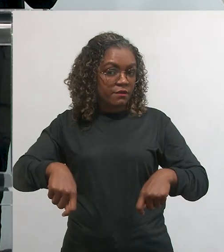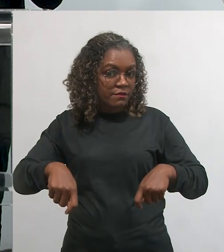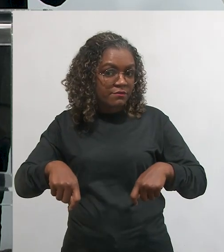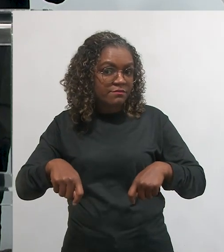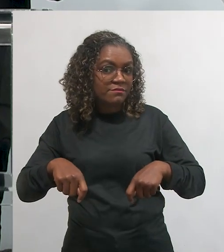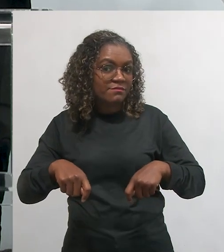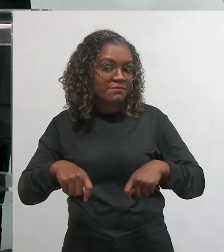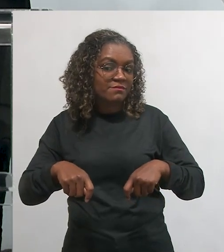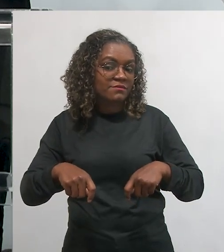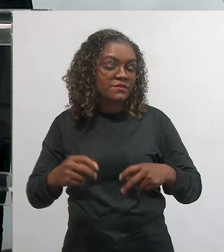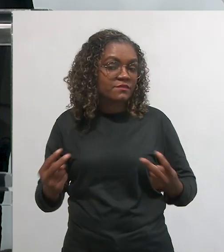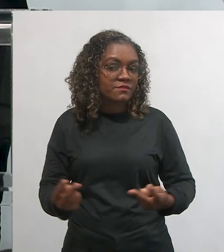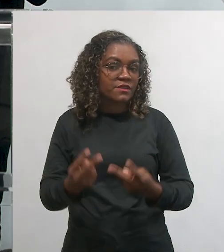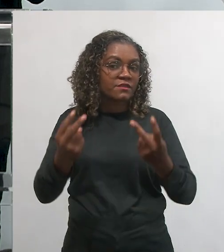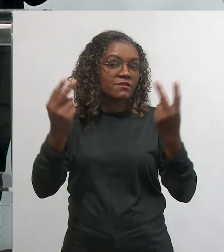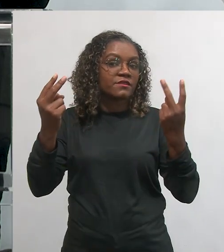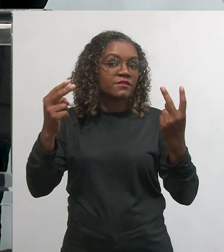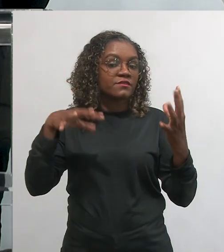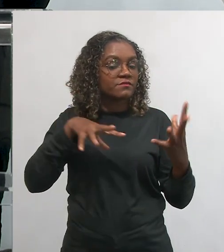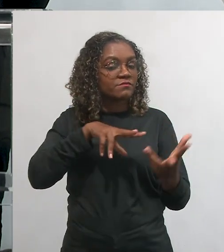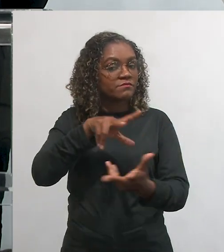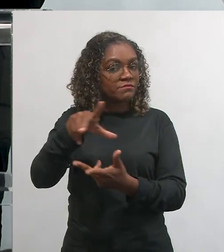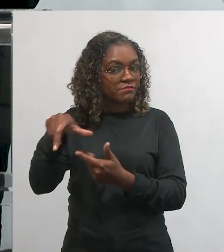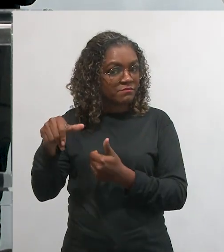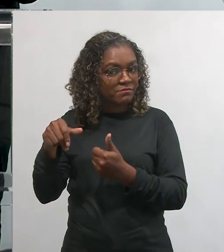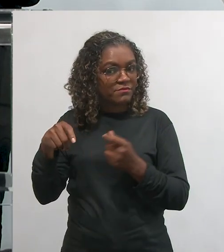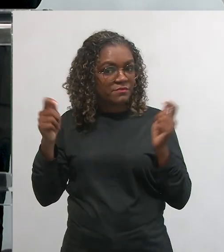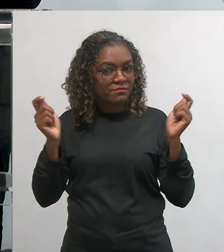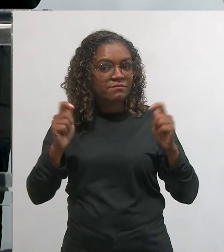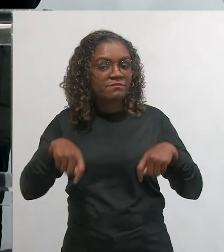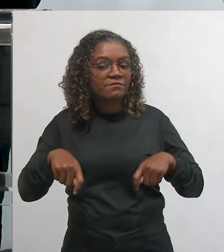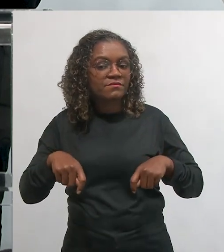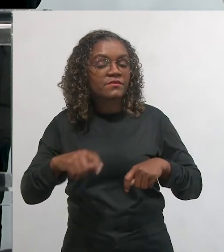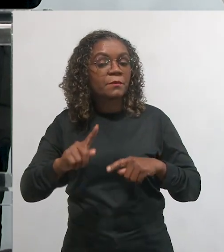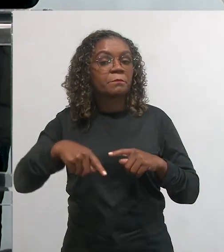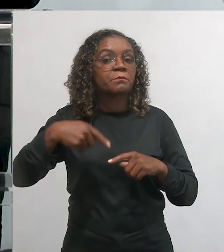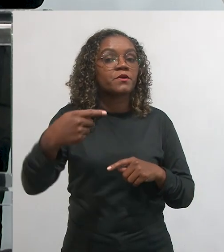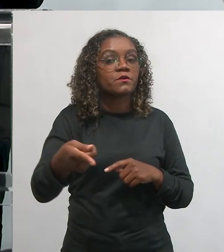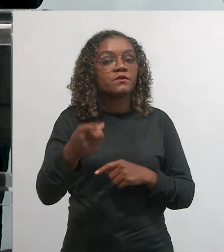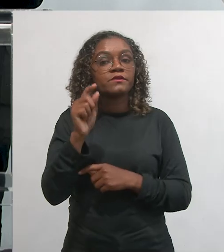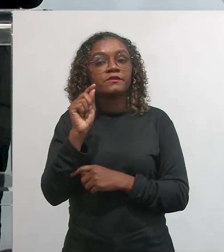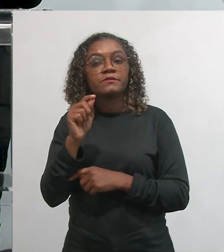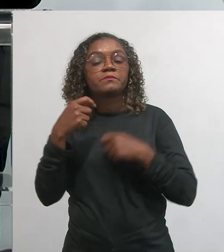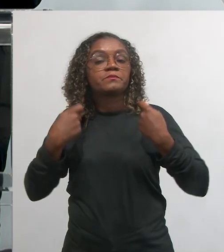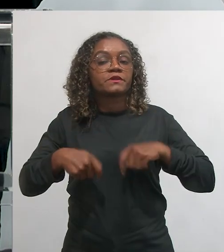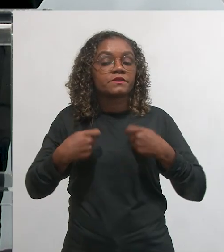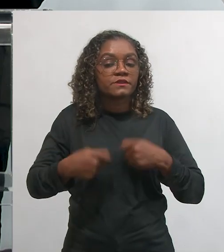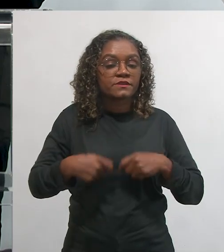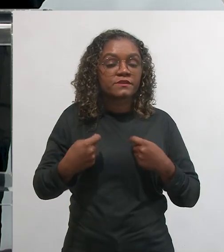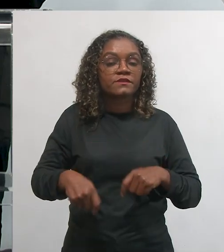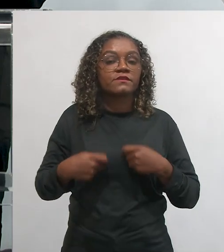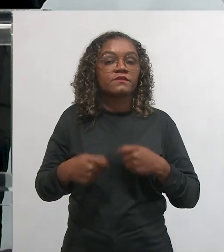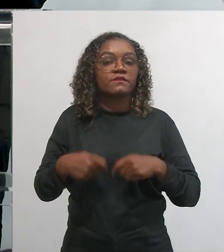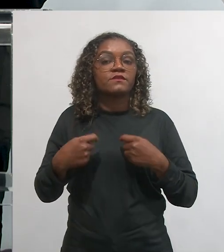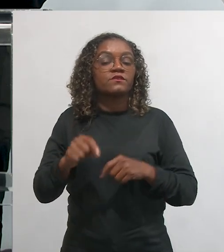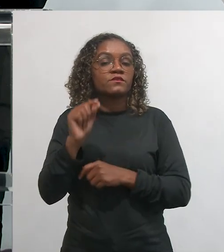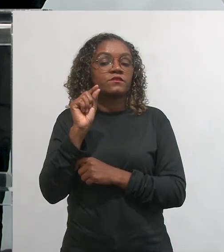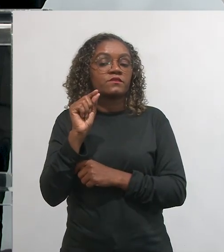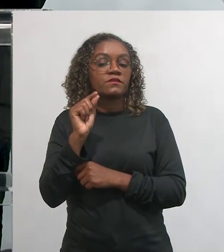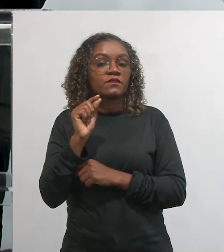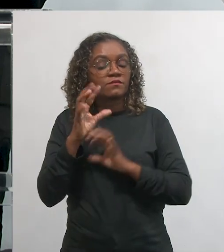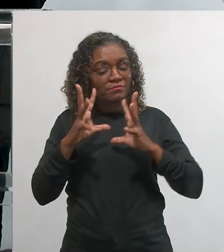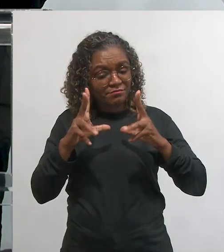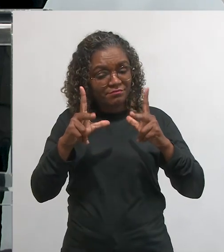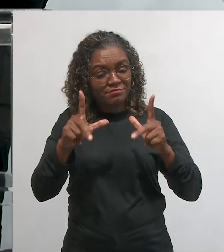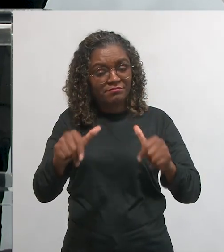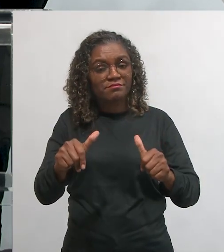condições de ter valores universais, aspectos universais. E depois elas têm que ter um